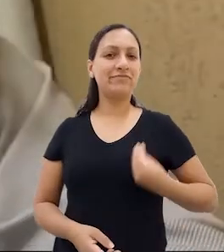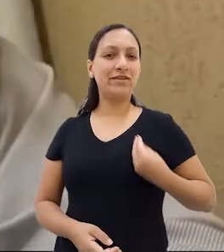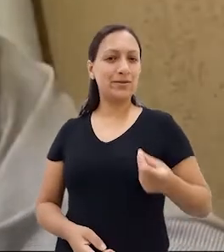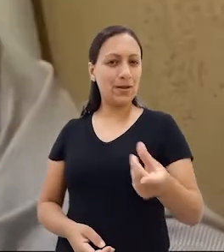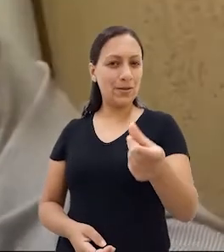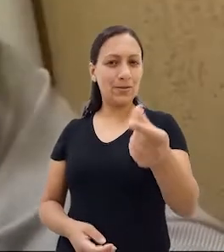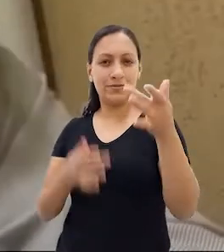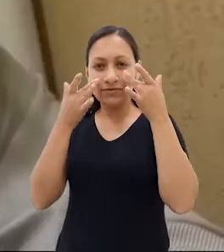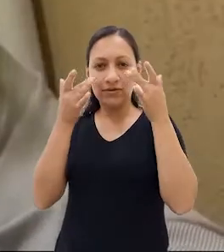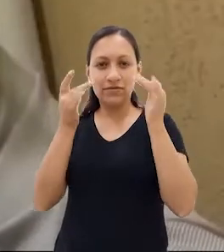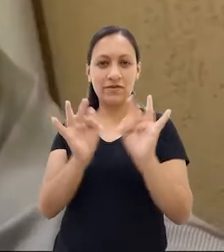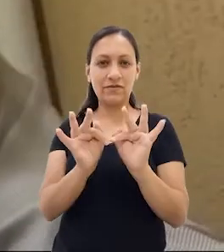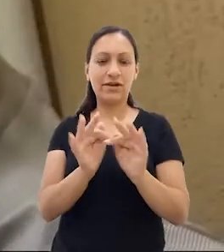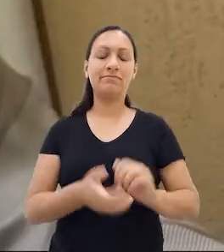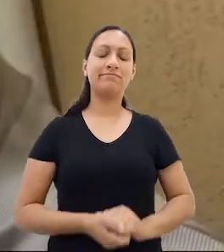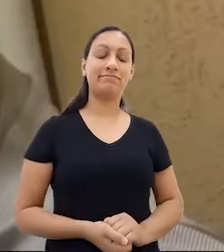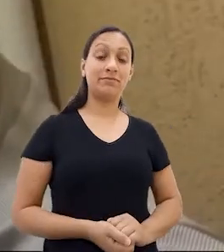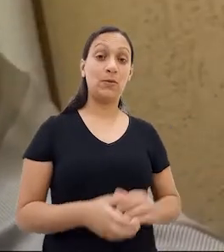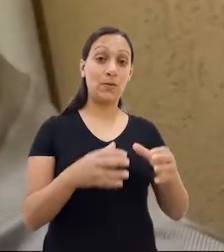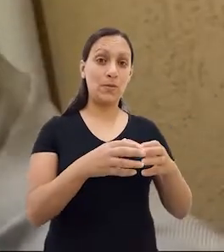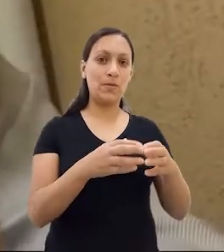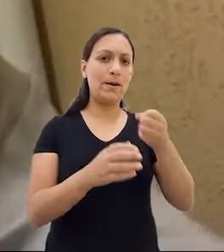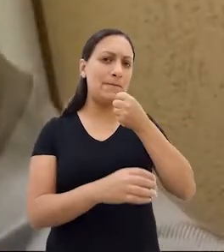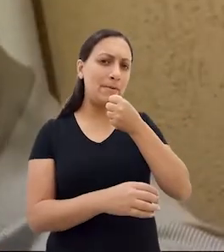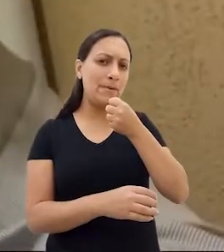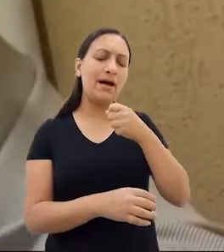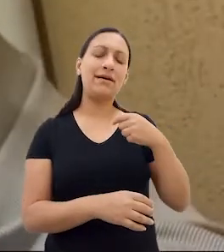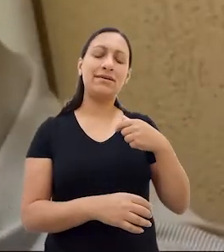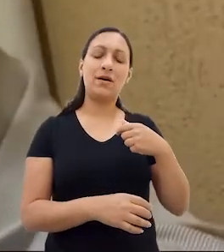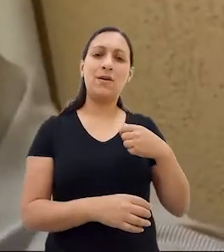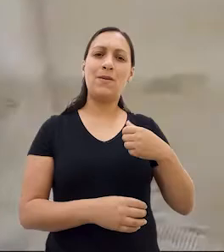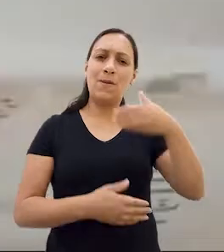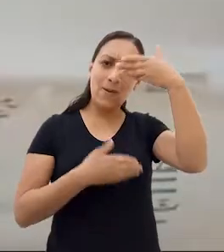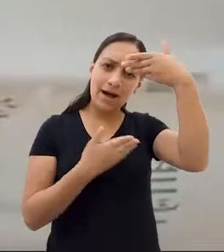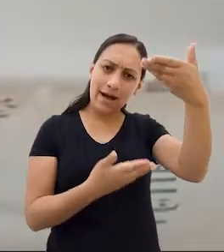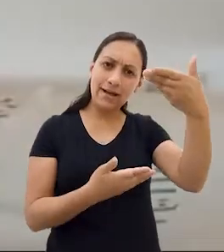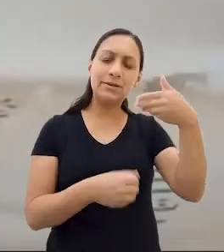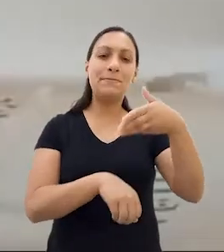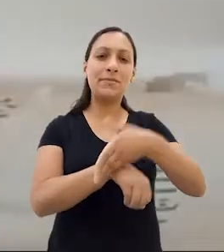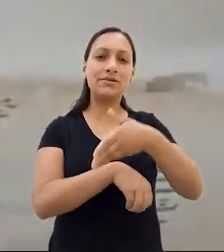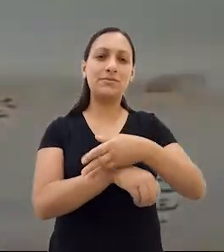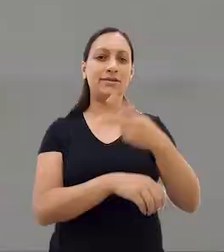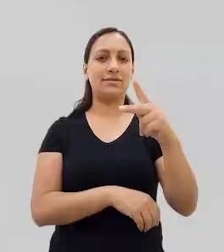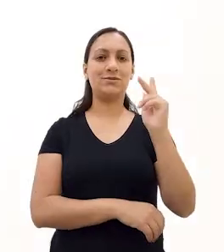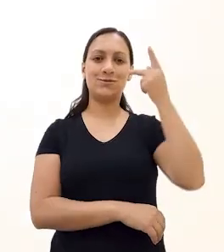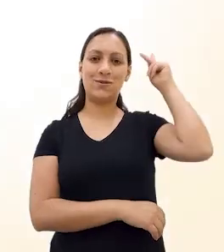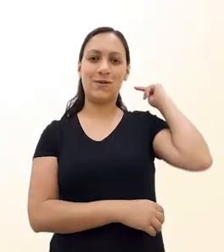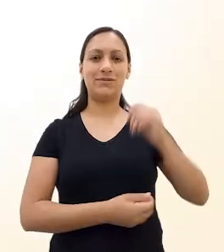Dogs se sente muito honrada em fazer parte dessa história. Grande abraço.